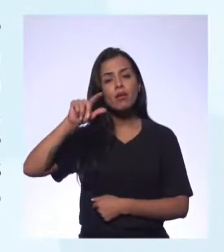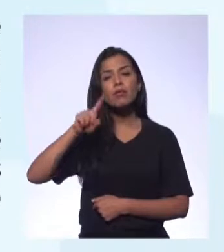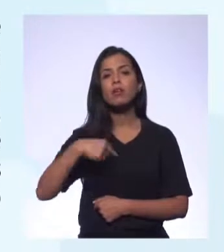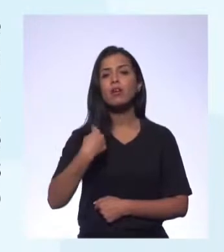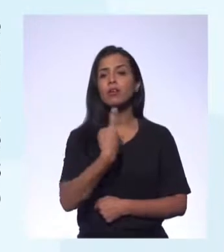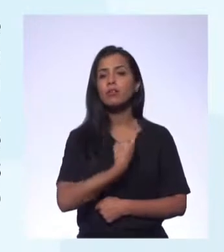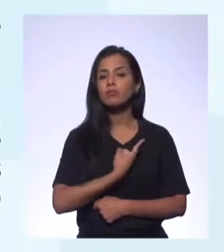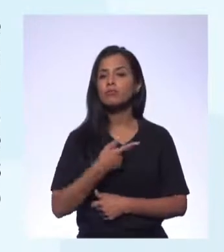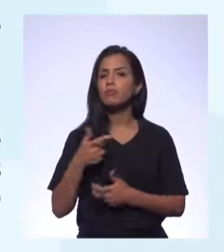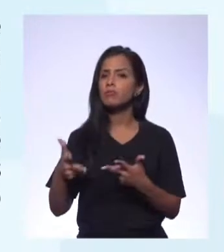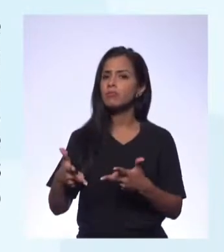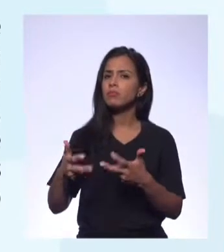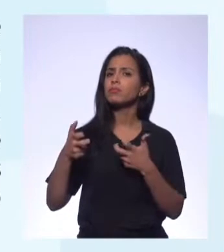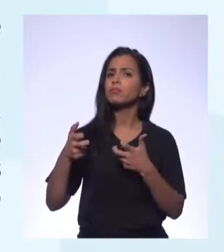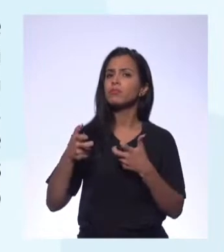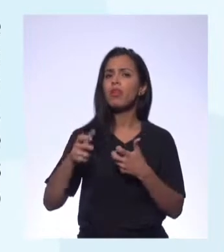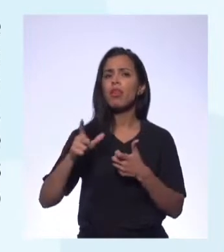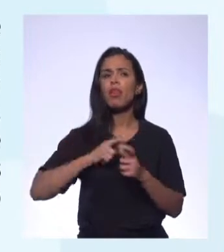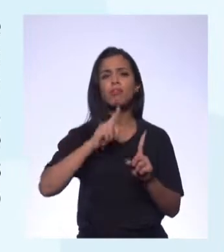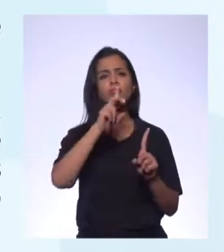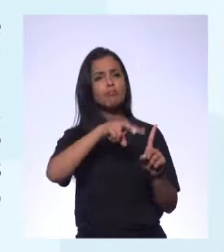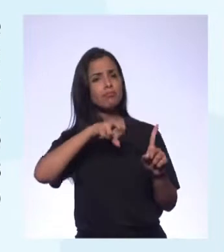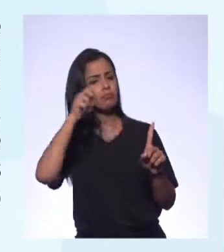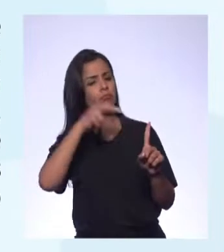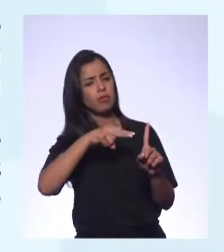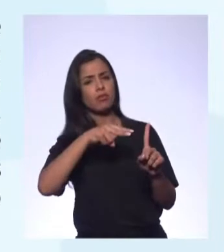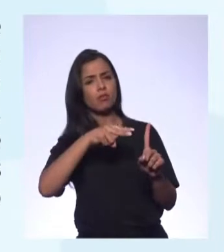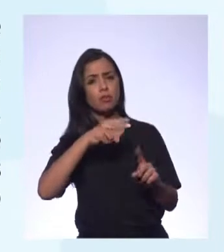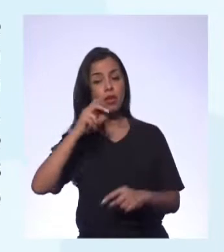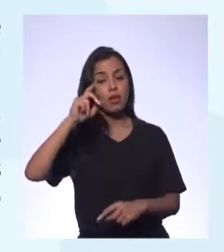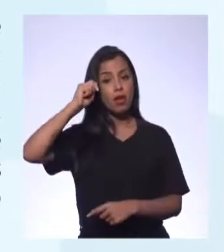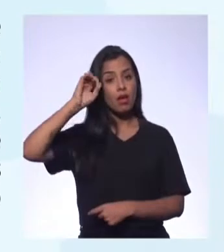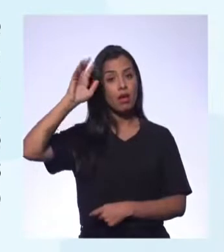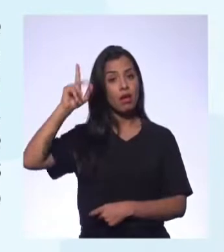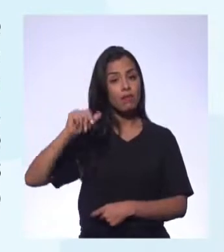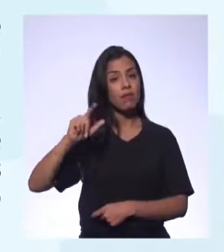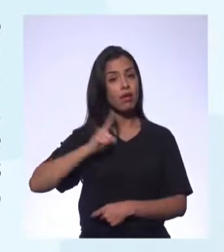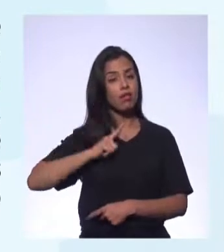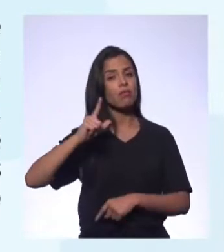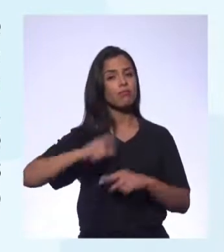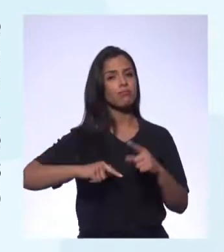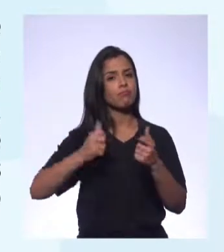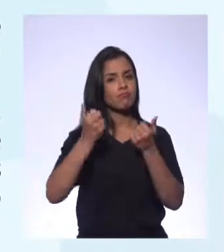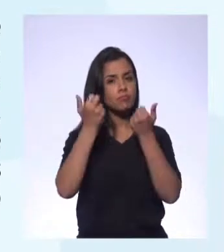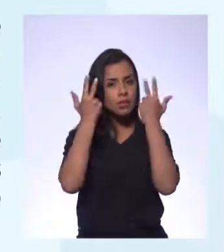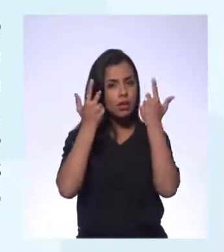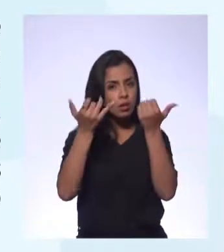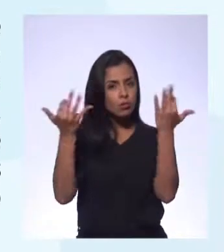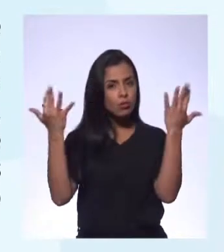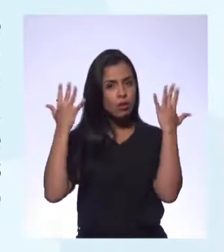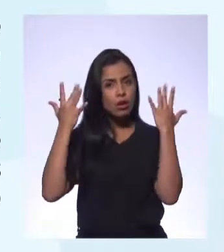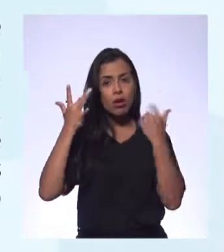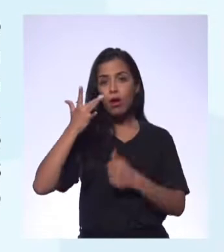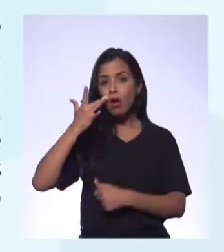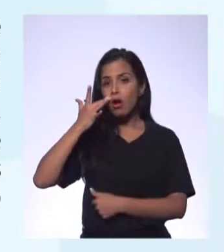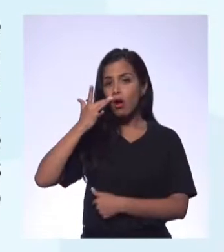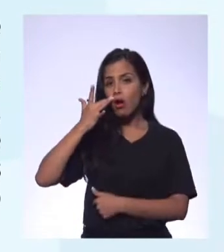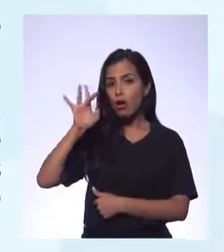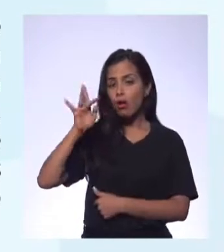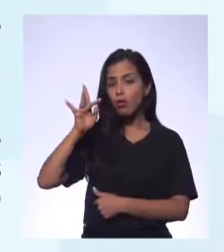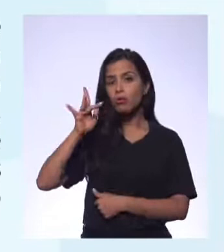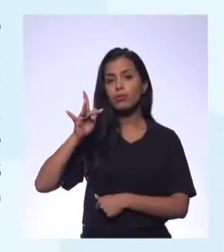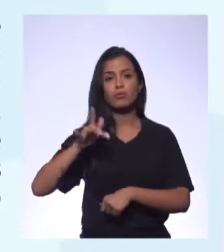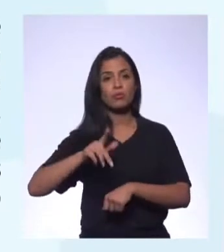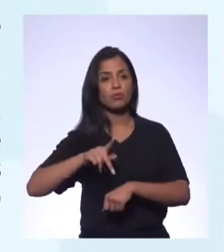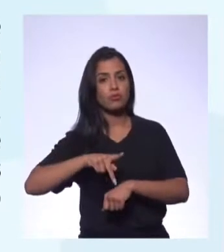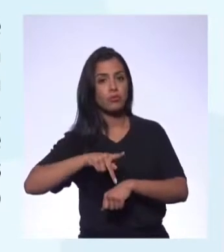a cair em grandes estereótipos. A África dispõe de recursos naturais como ouro, diamantes e urânio que circulam